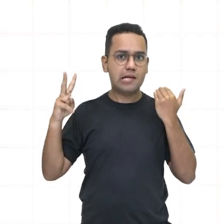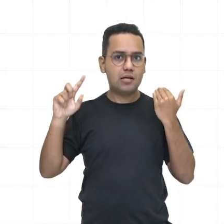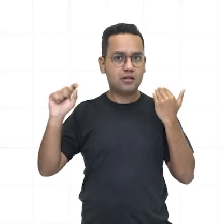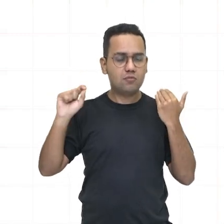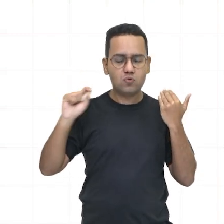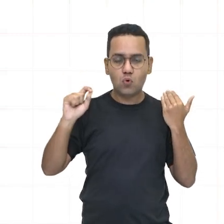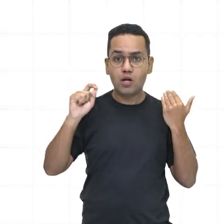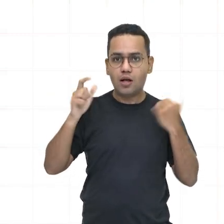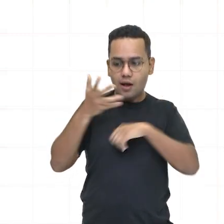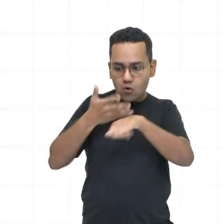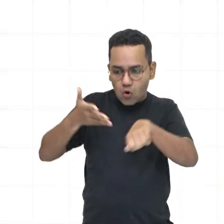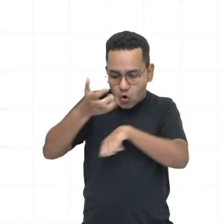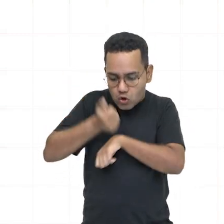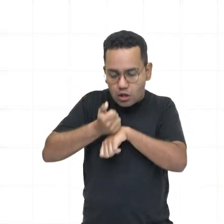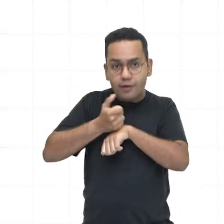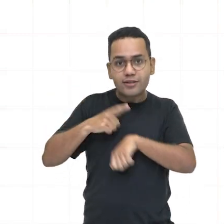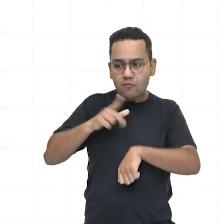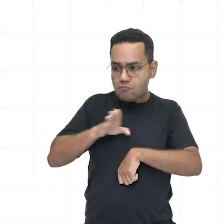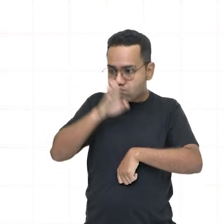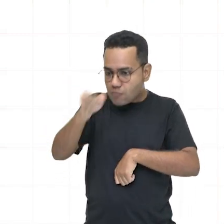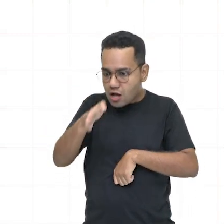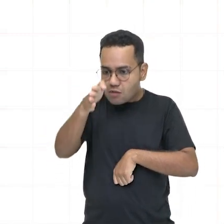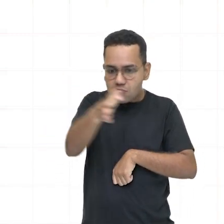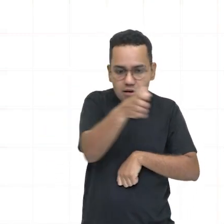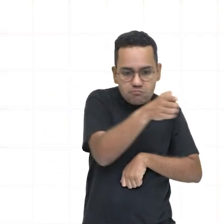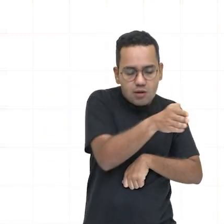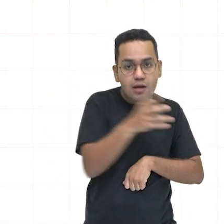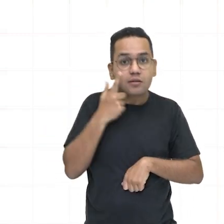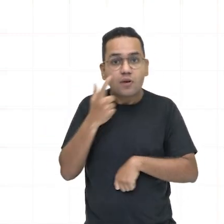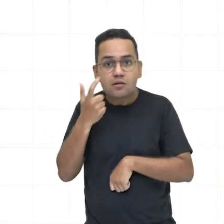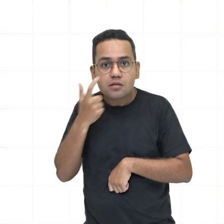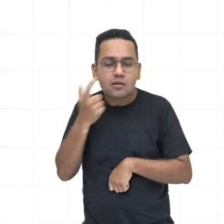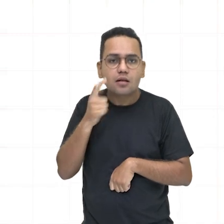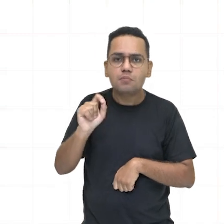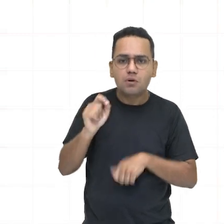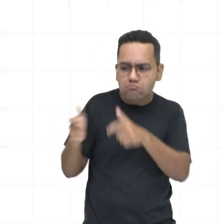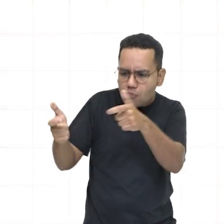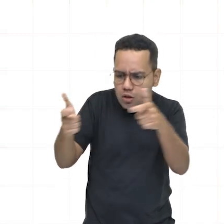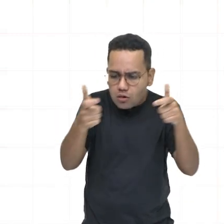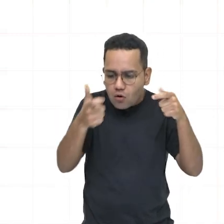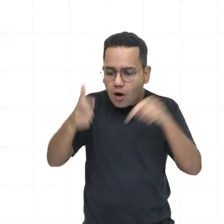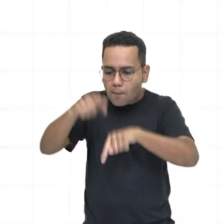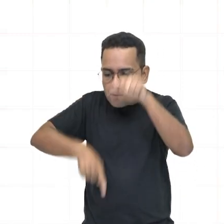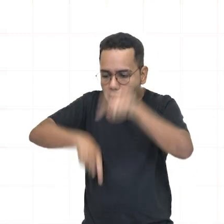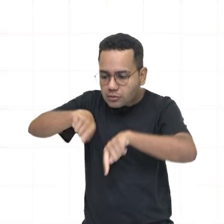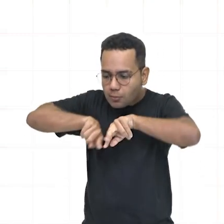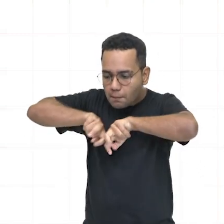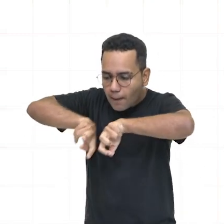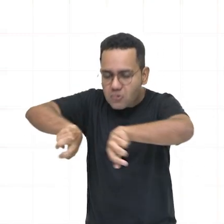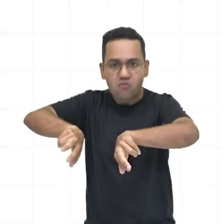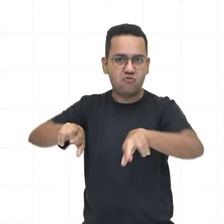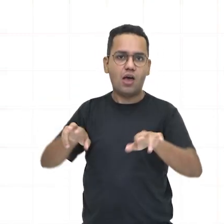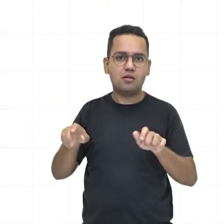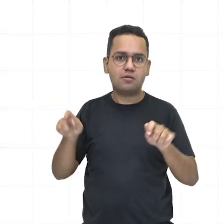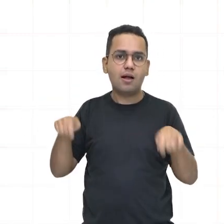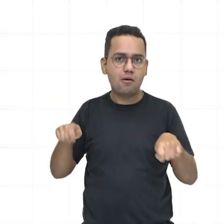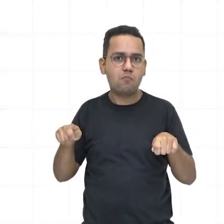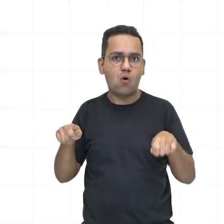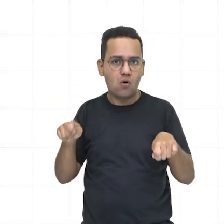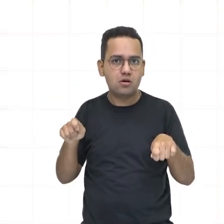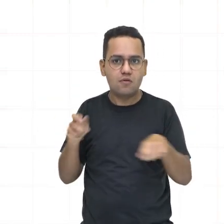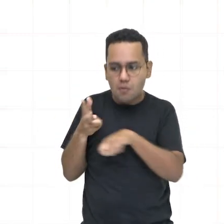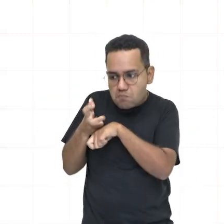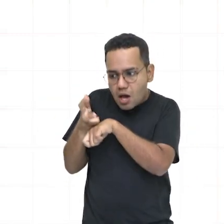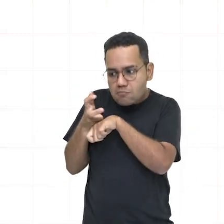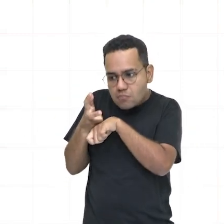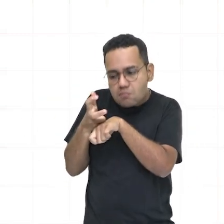interessaram muito por determinadas regiões, justamente por conta da riqueza acumulada lá pelas civilizações